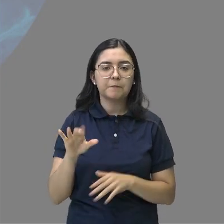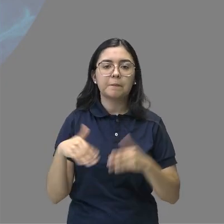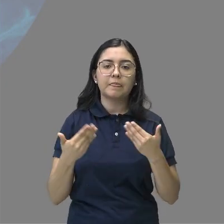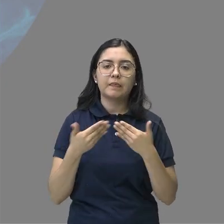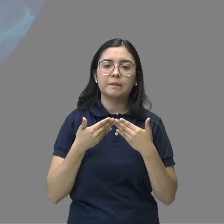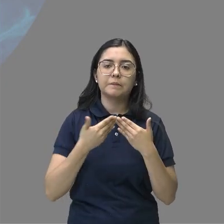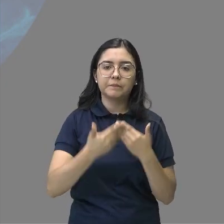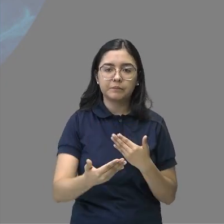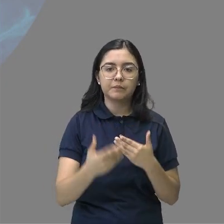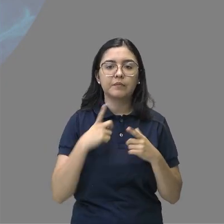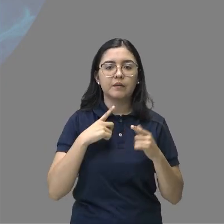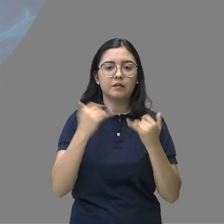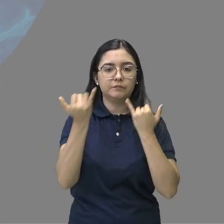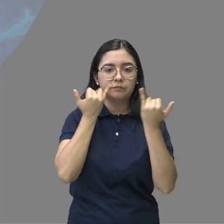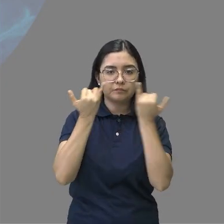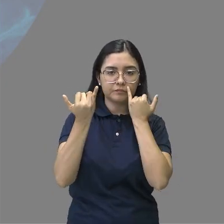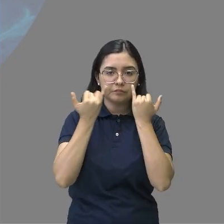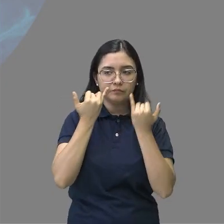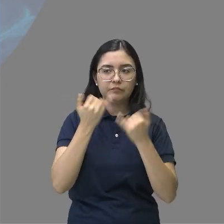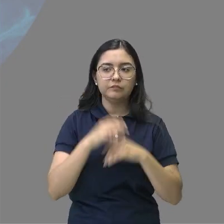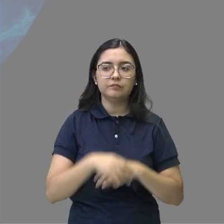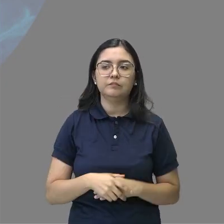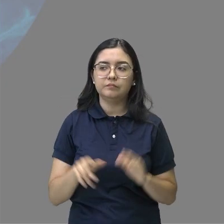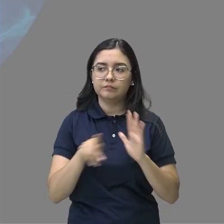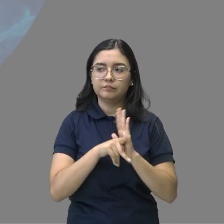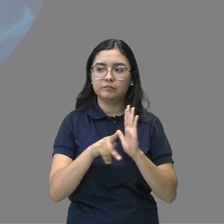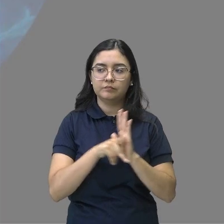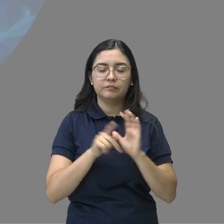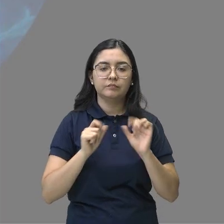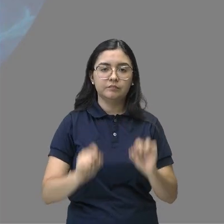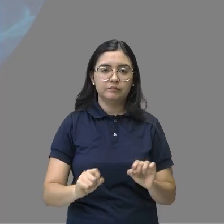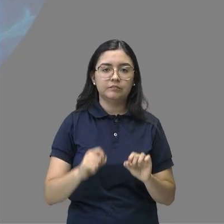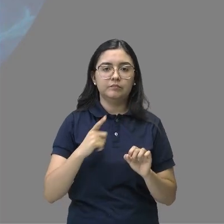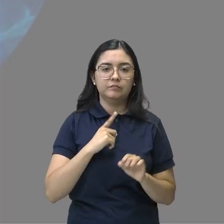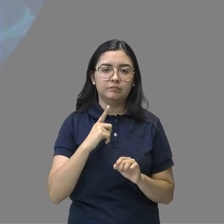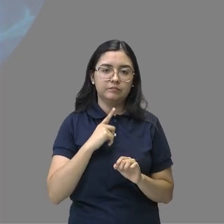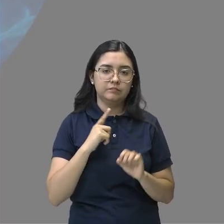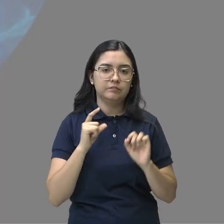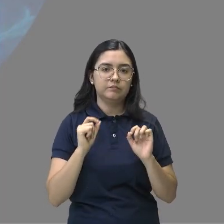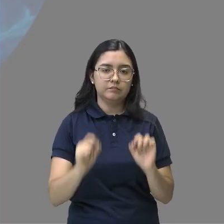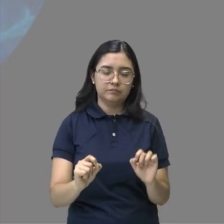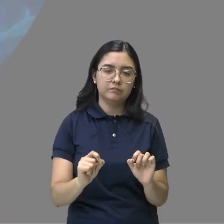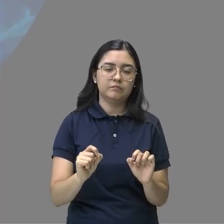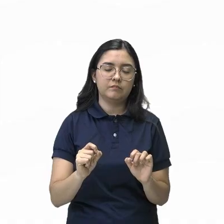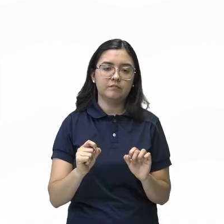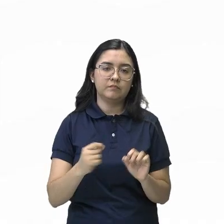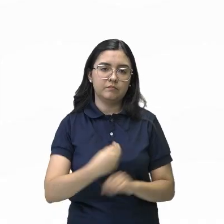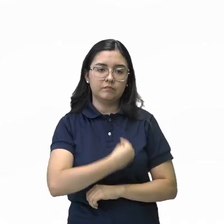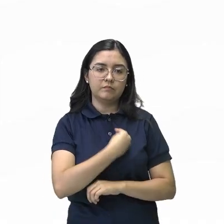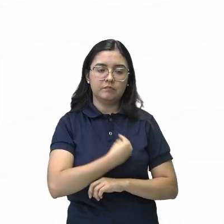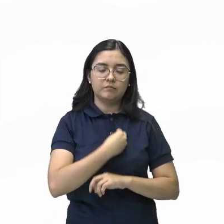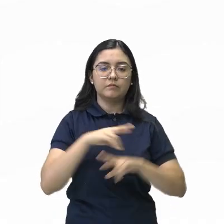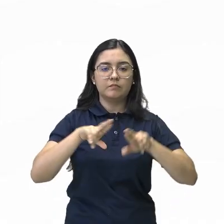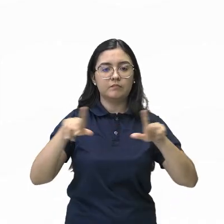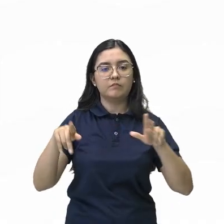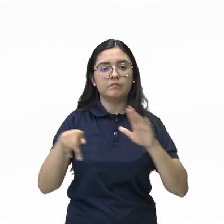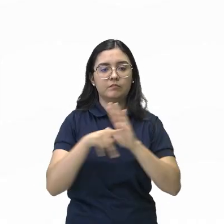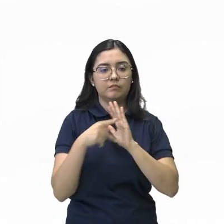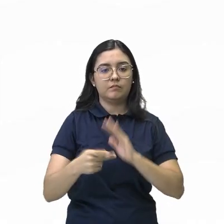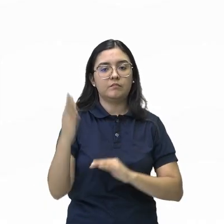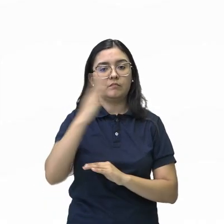partindo aí, né, dessa informação que a gente viu nesse mapa sobre a grande biodiversidade no Brasil, a gente vai trazer